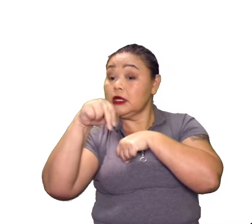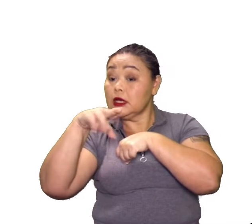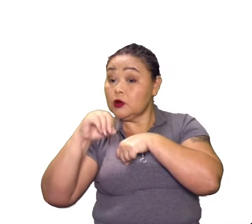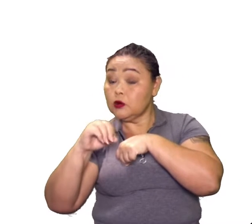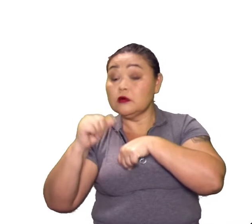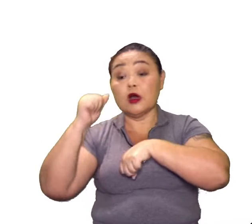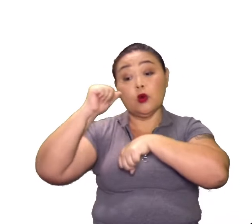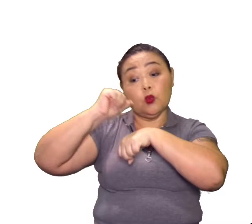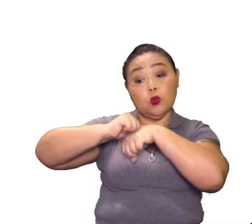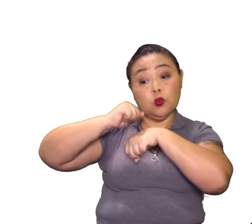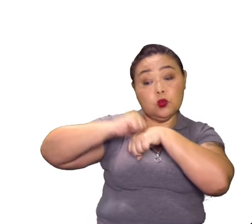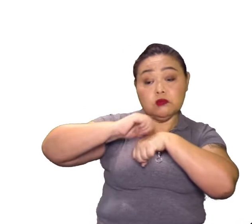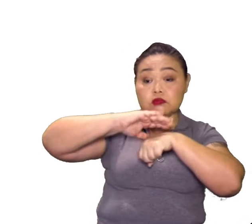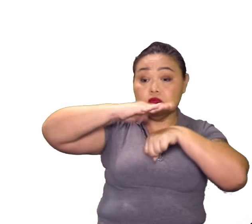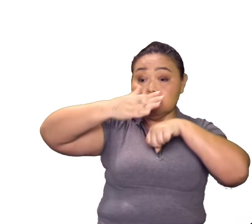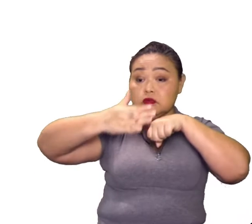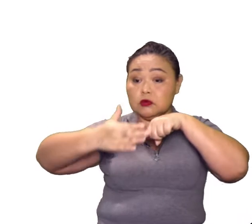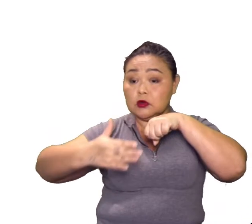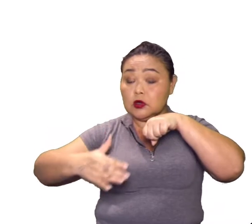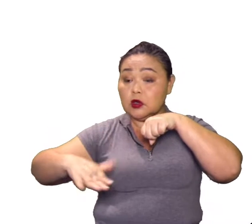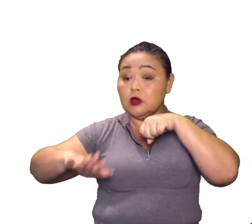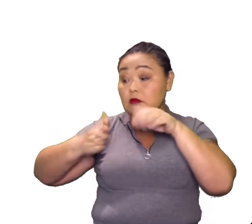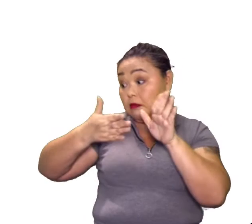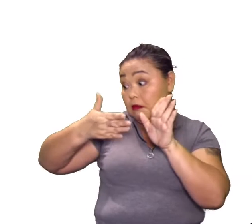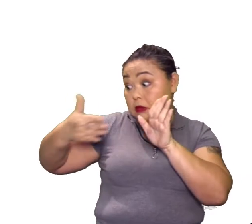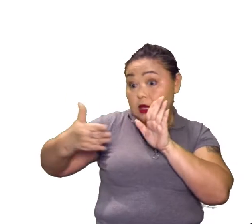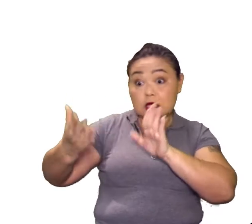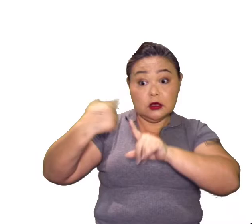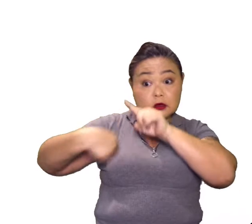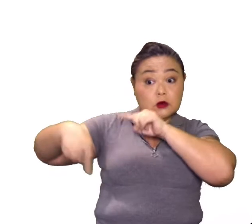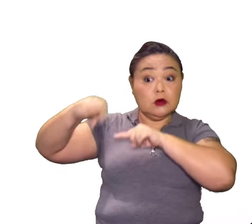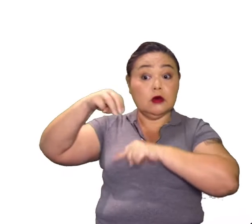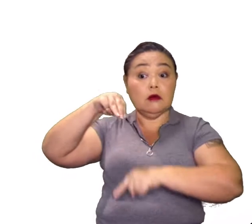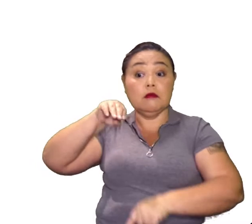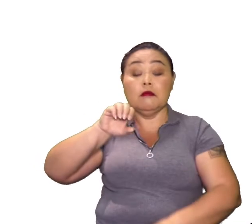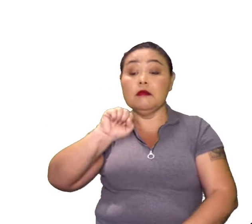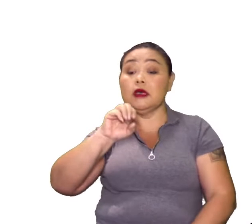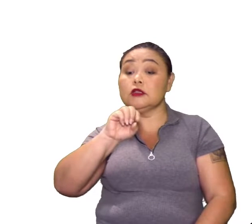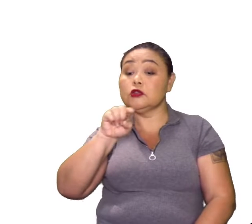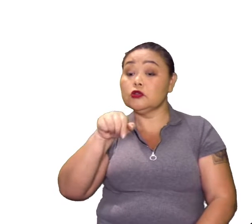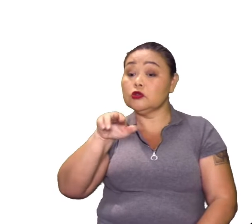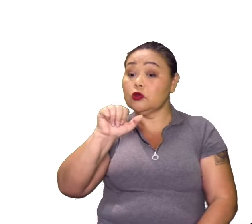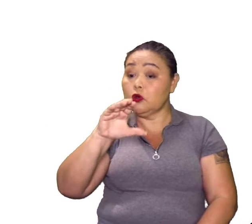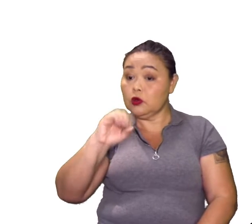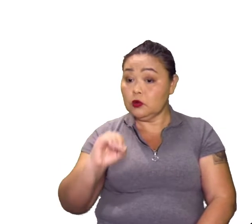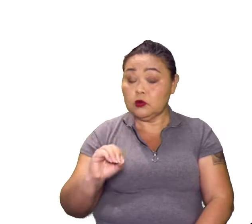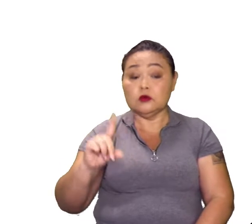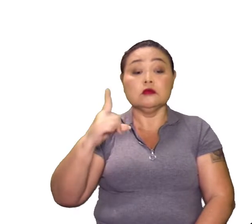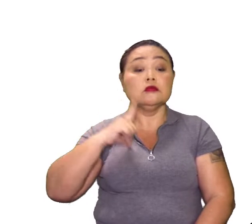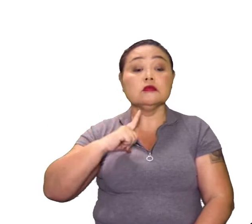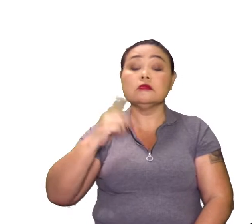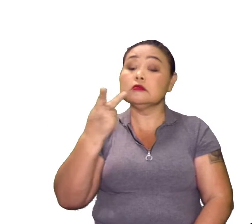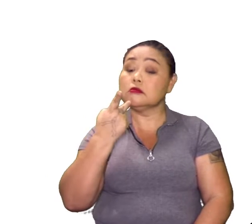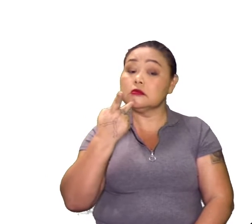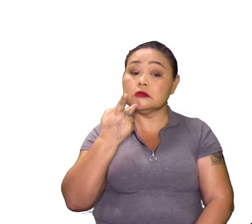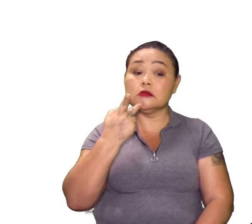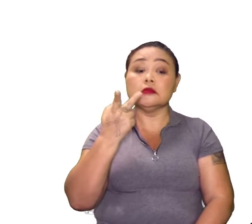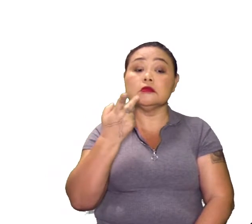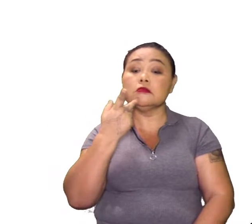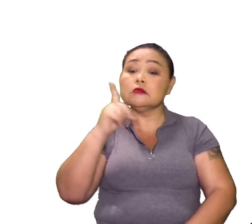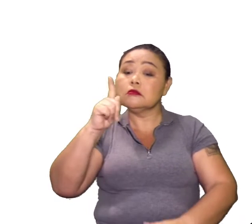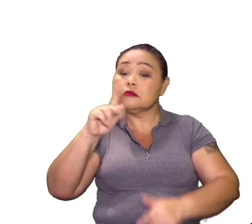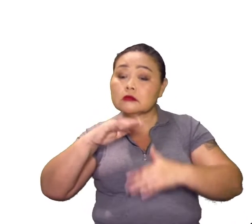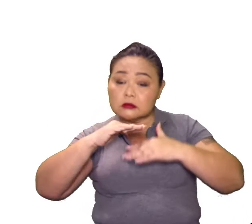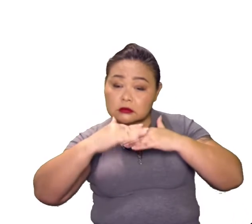rochas plutônicas do período mesozoico. Essa é a nossa geologia. Quando eu falo